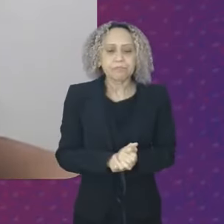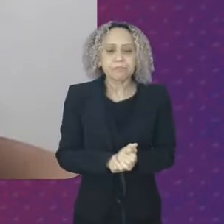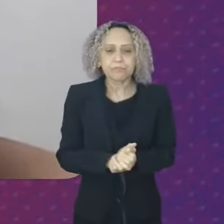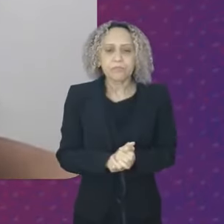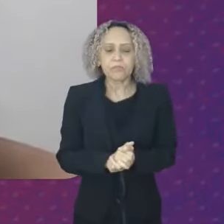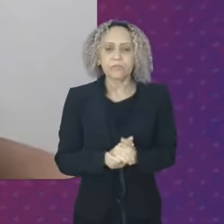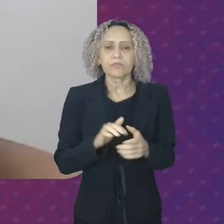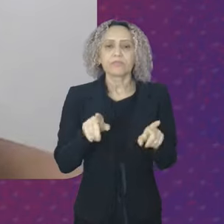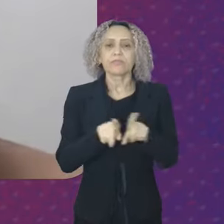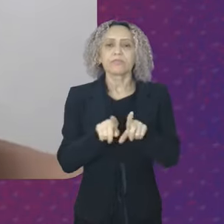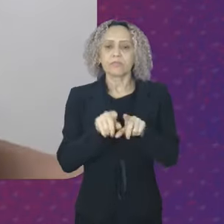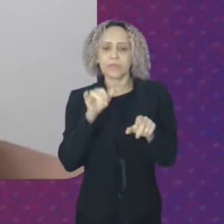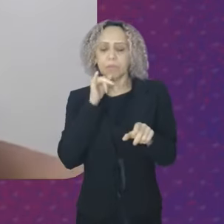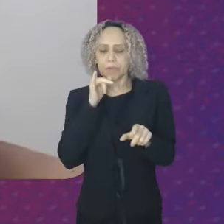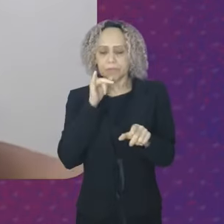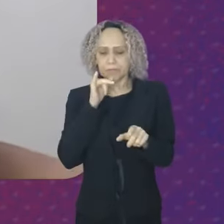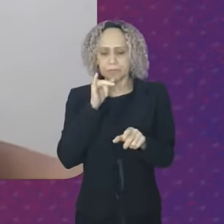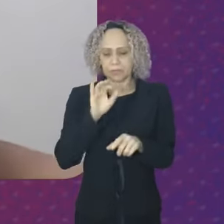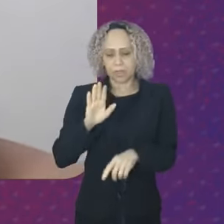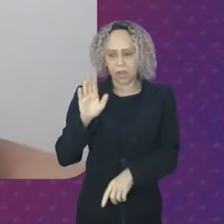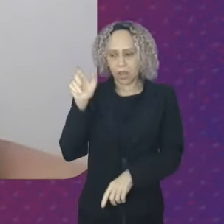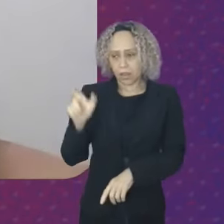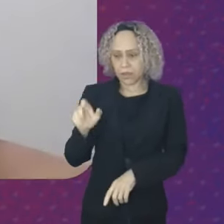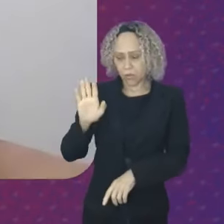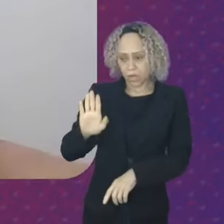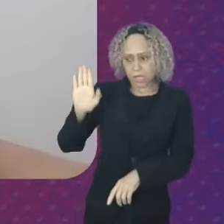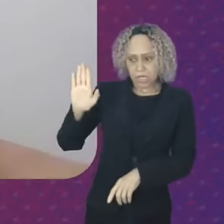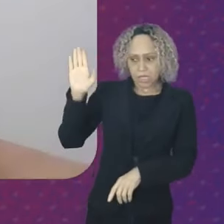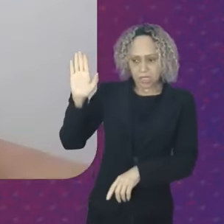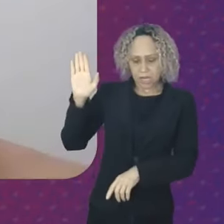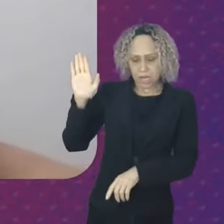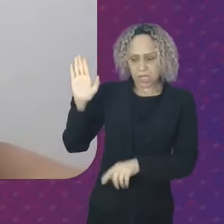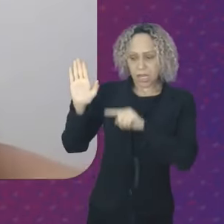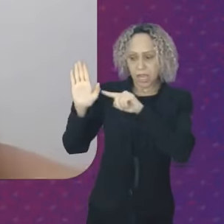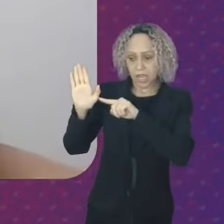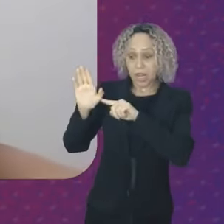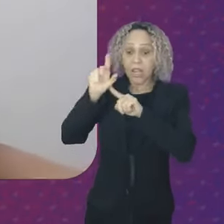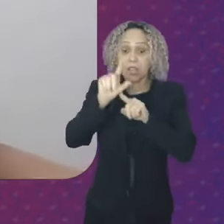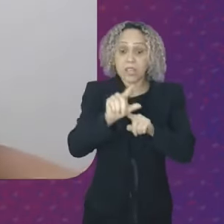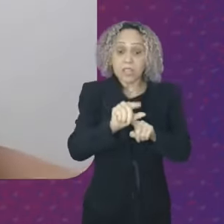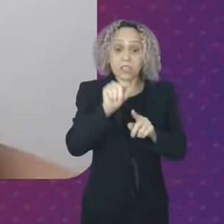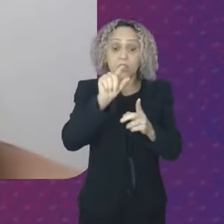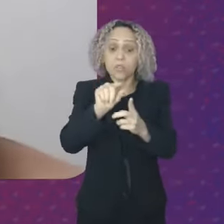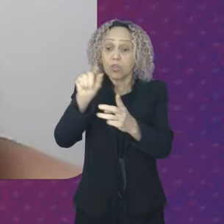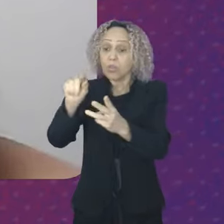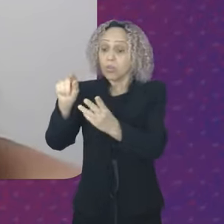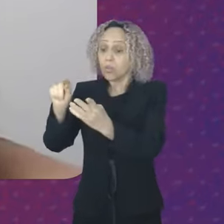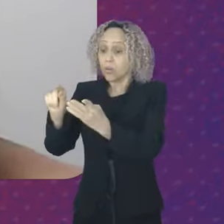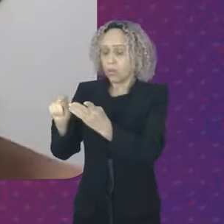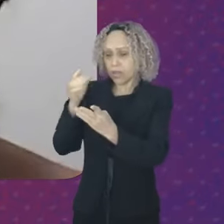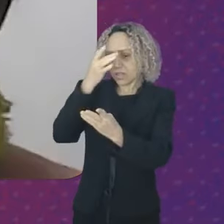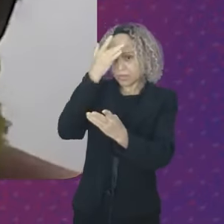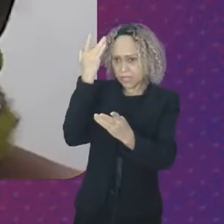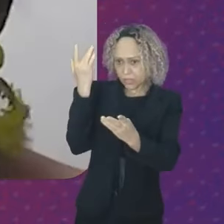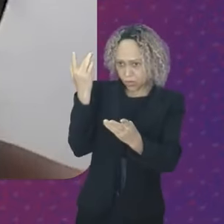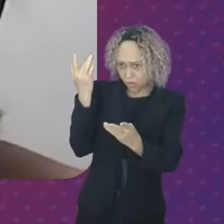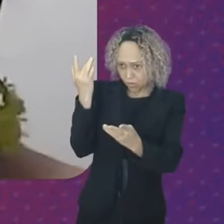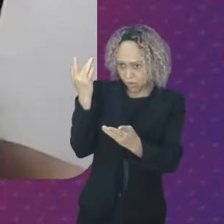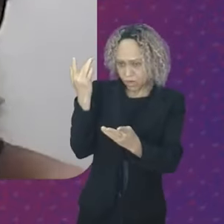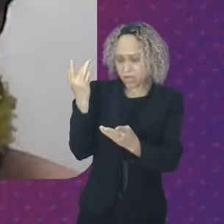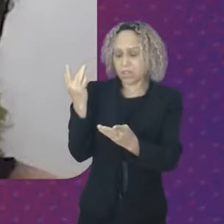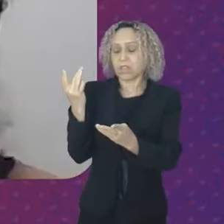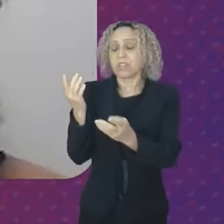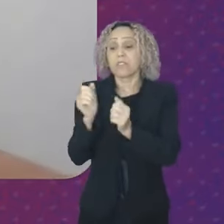Identificada a equipe que vai trabalhar com você, a gente chega aí no processo do perfil do seu